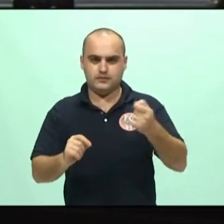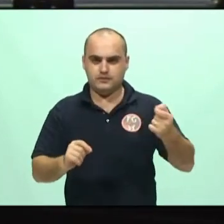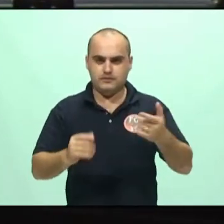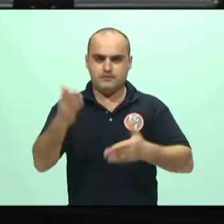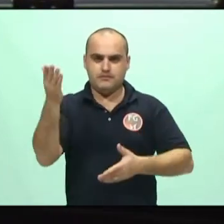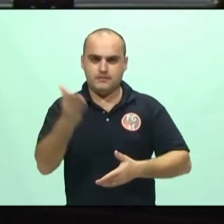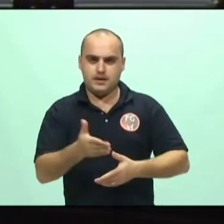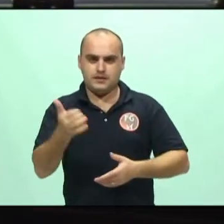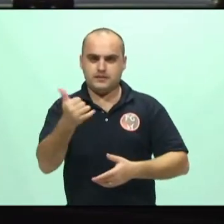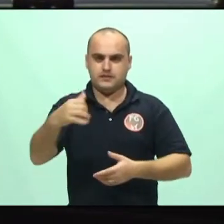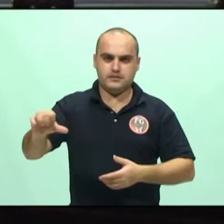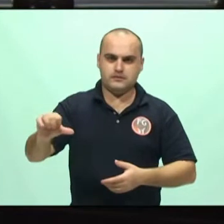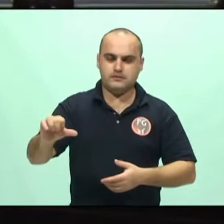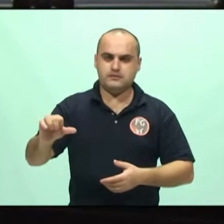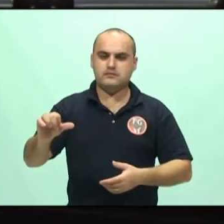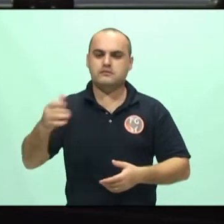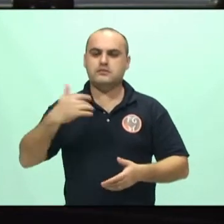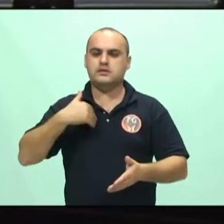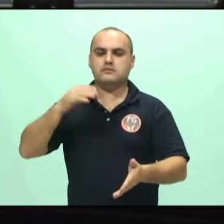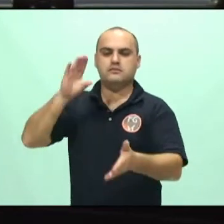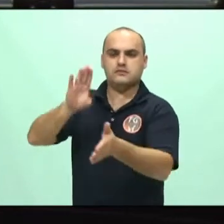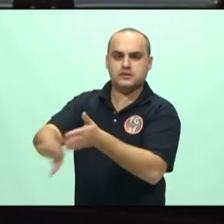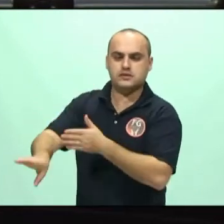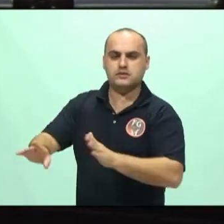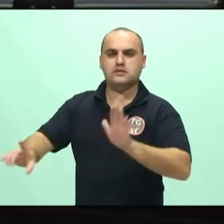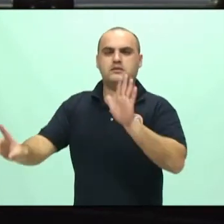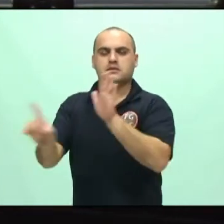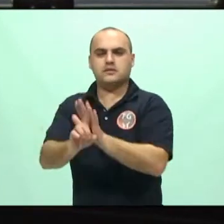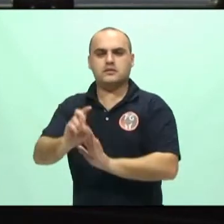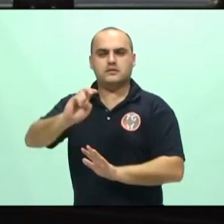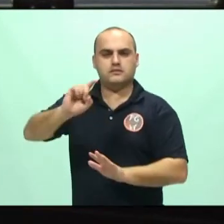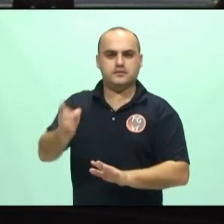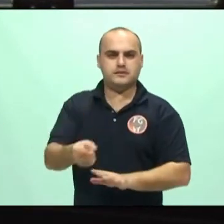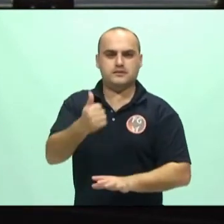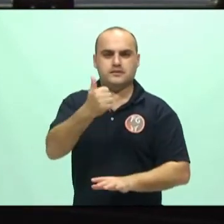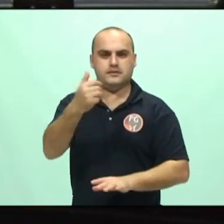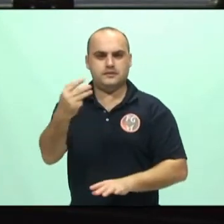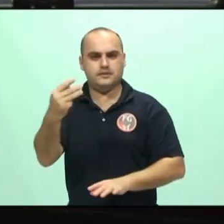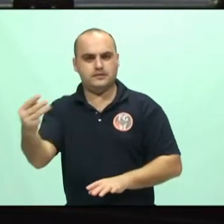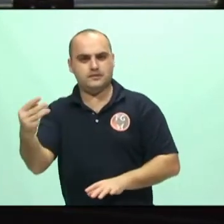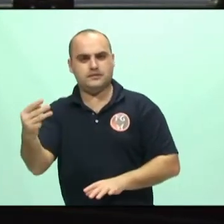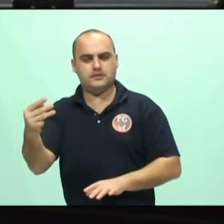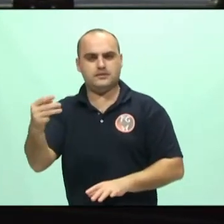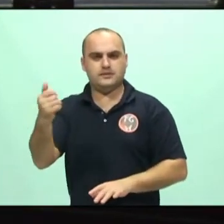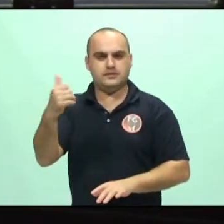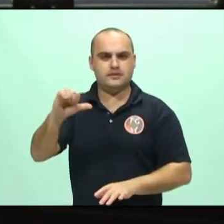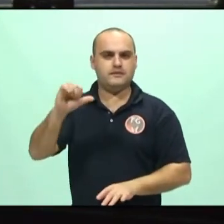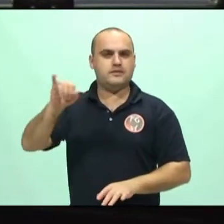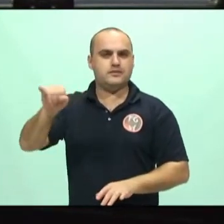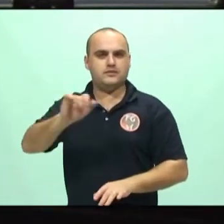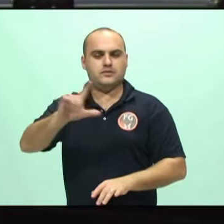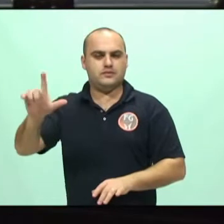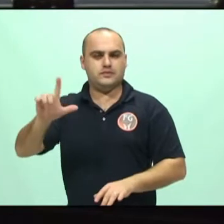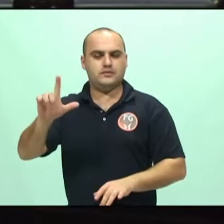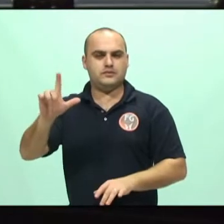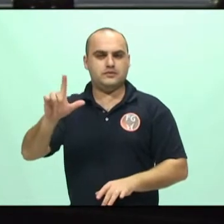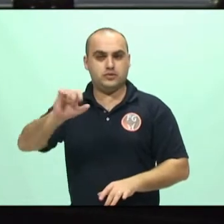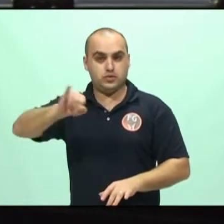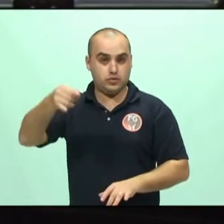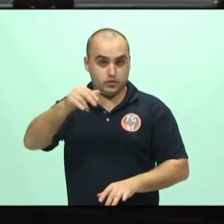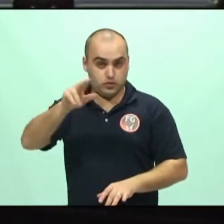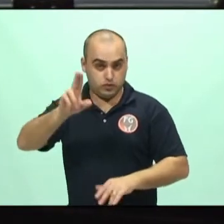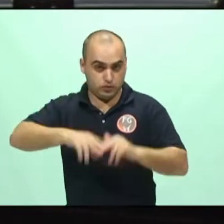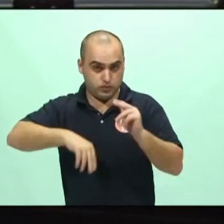barra 2019 que revoga o dispositivo da lei 5.133 de 19 de julho de junho